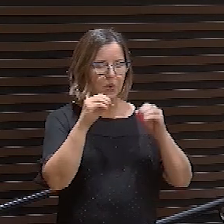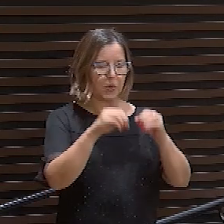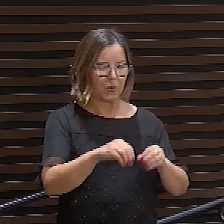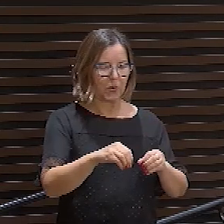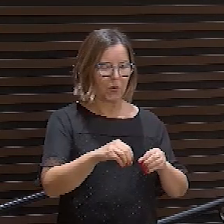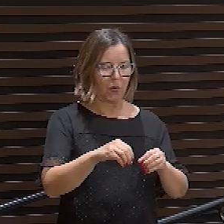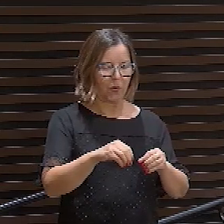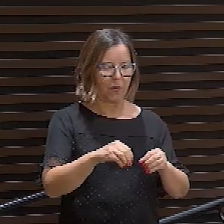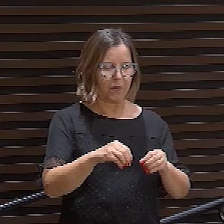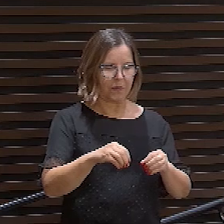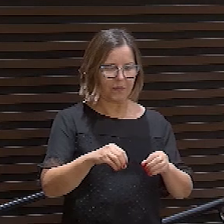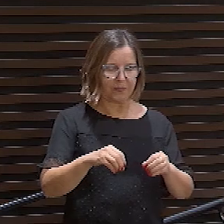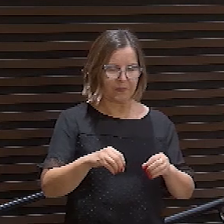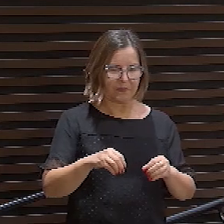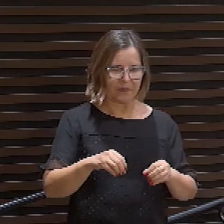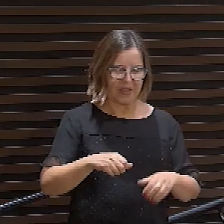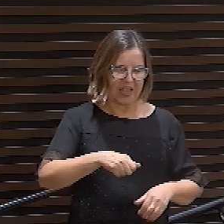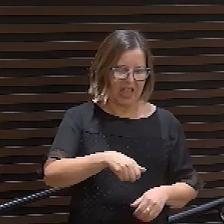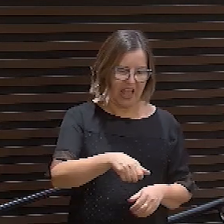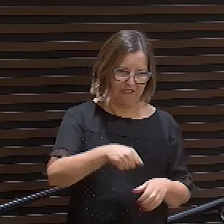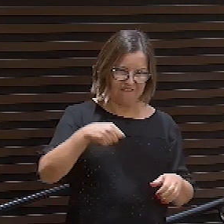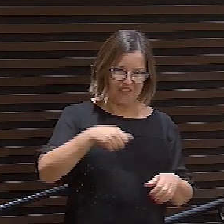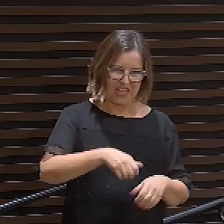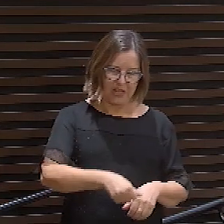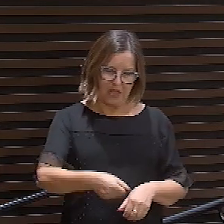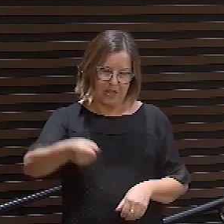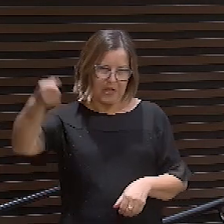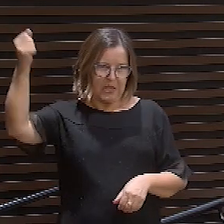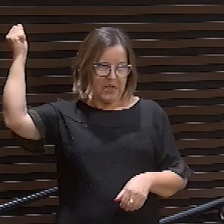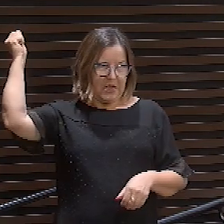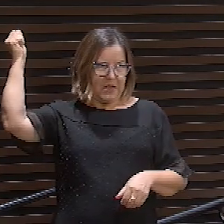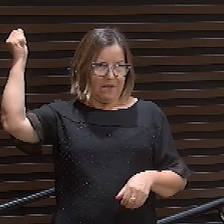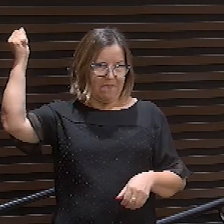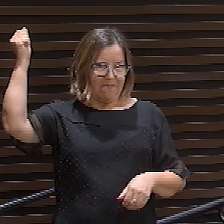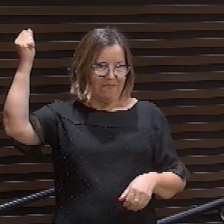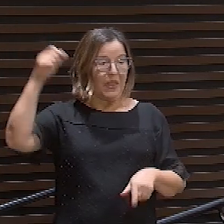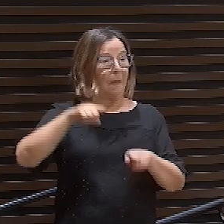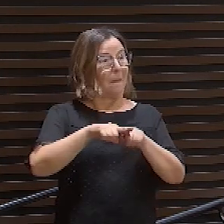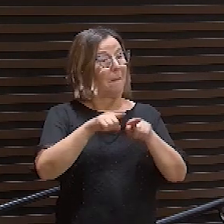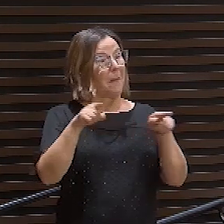para imolar o filho. Mas,